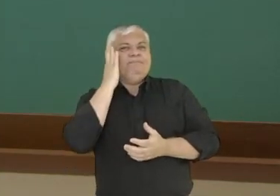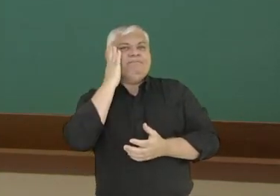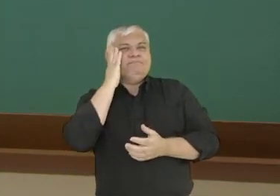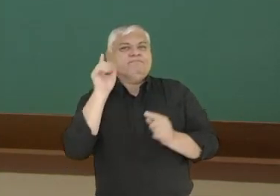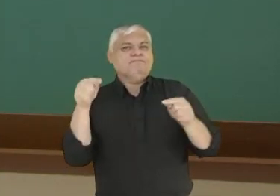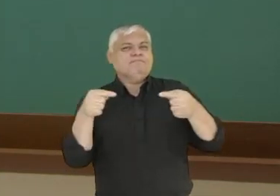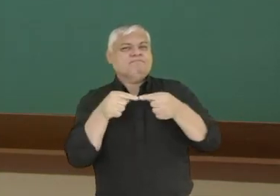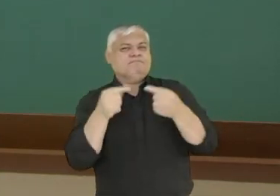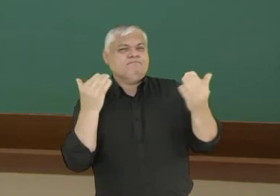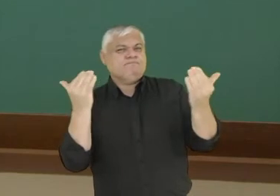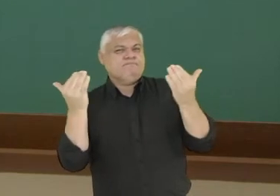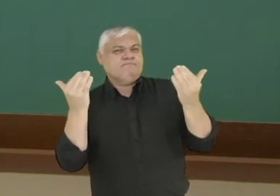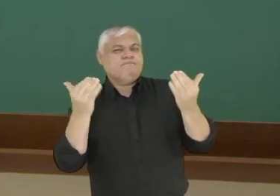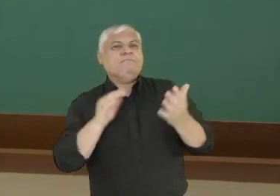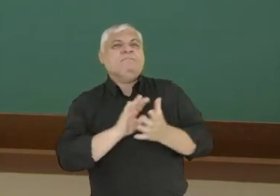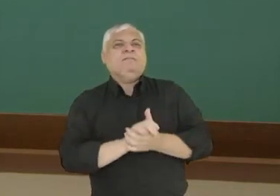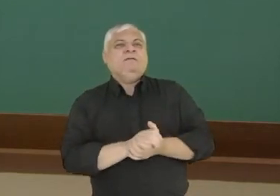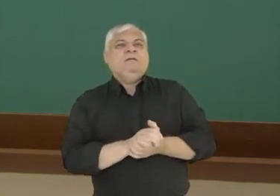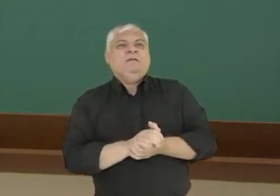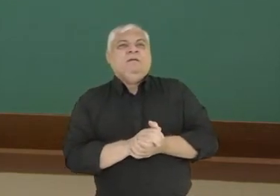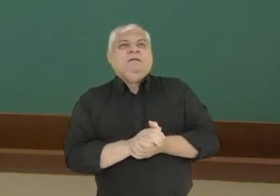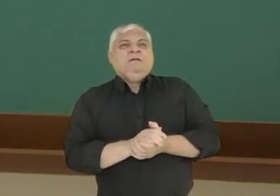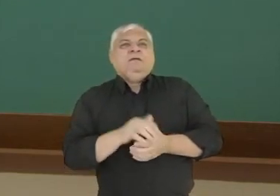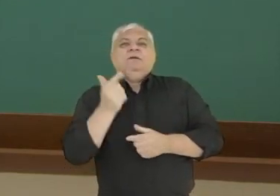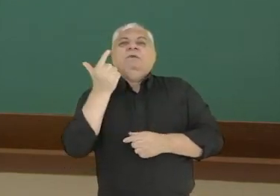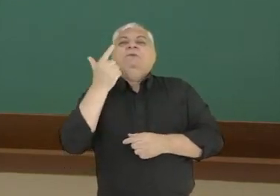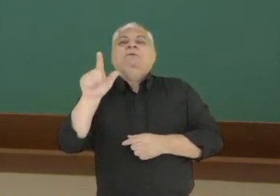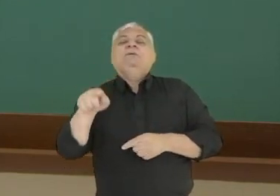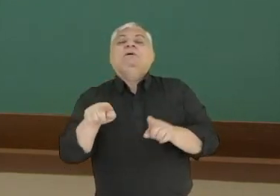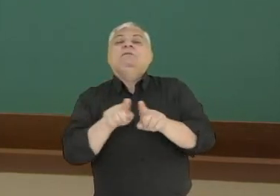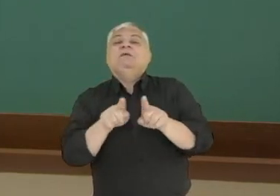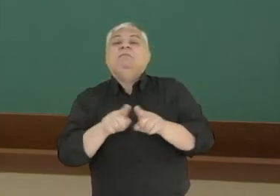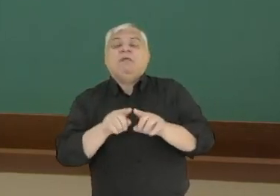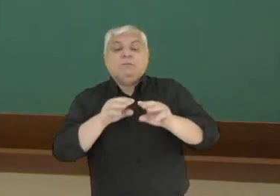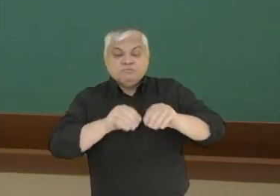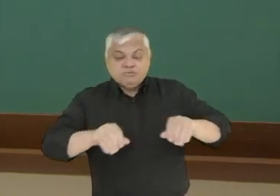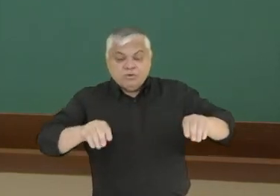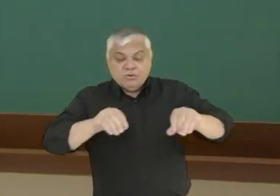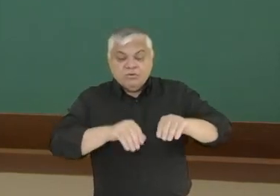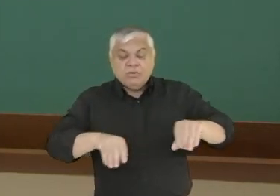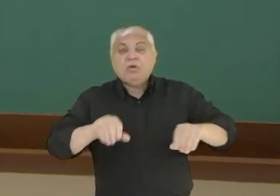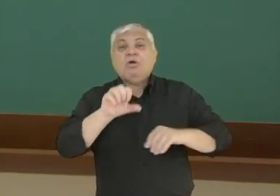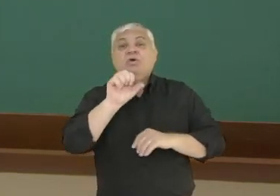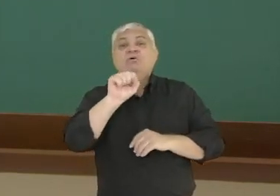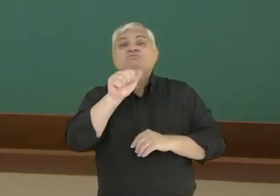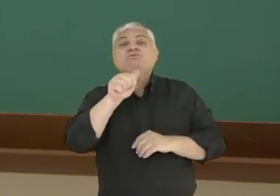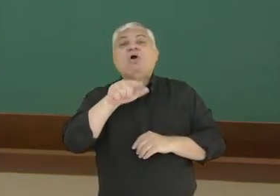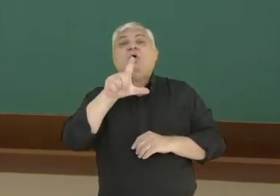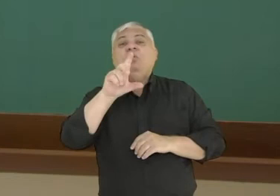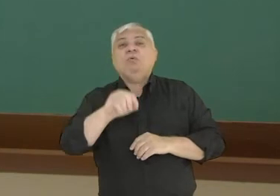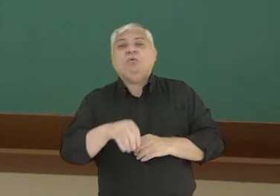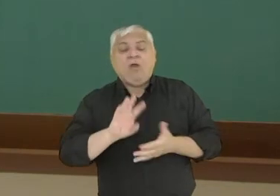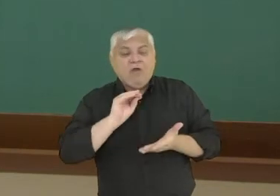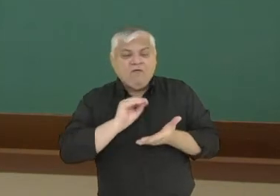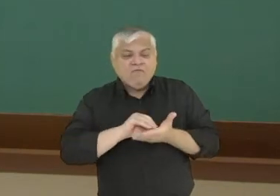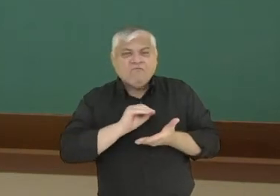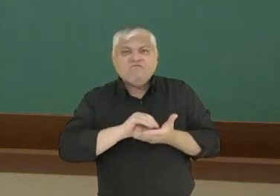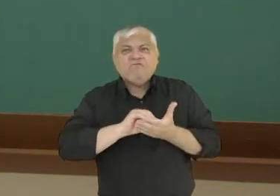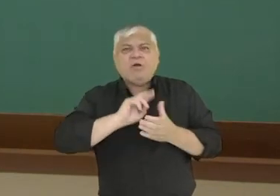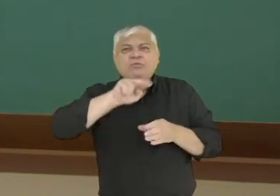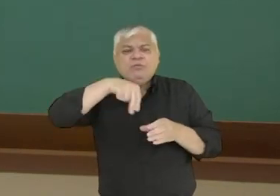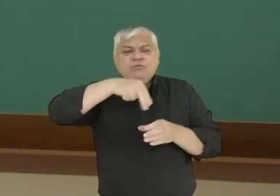gente estabelecer essa comparação também outra característica ali é a correção do solo ou seja falta um nutriente